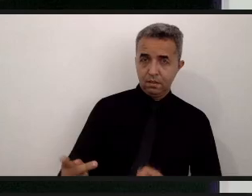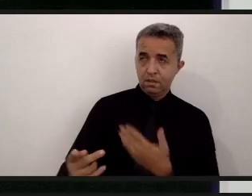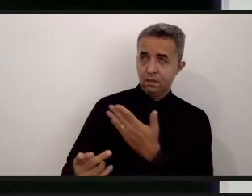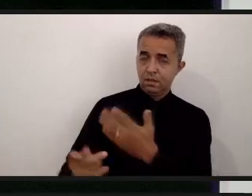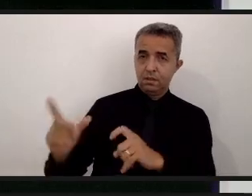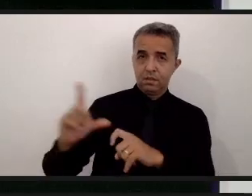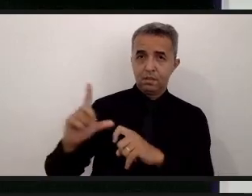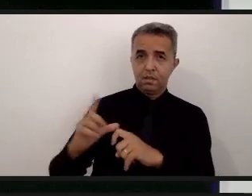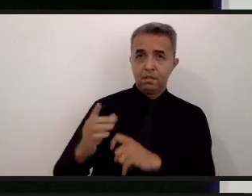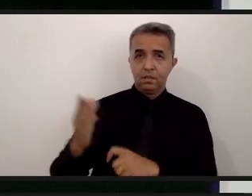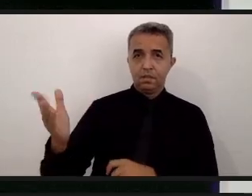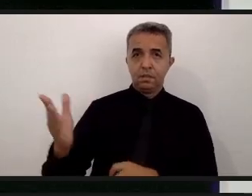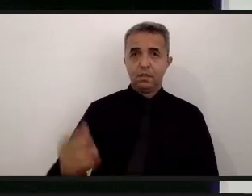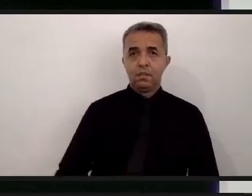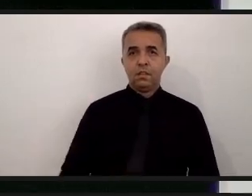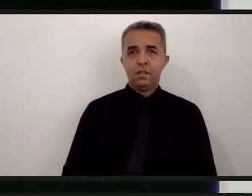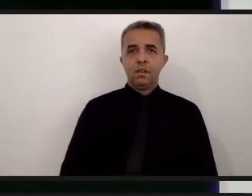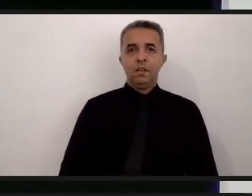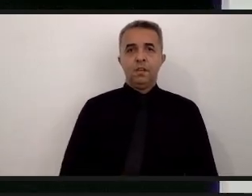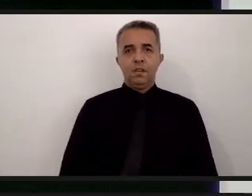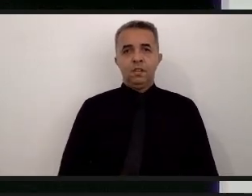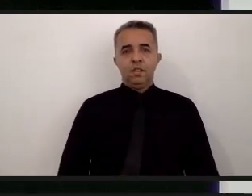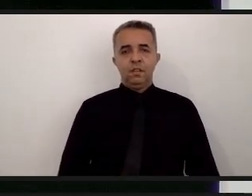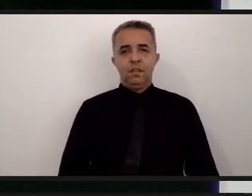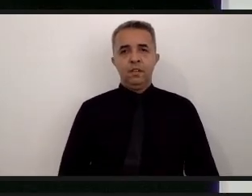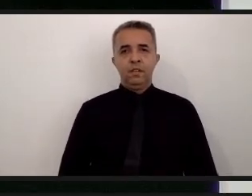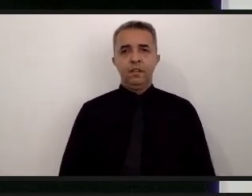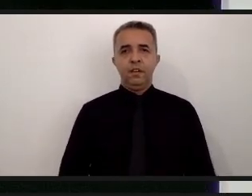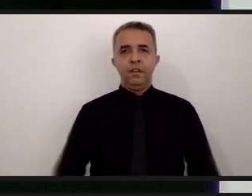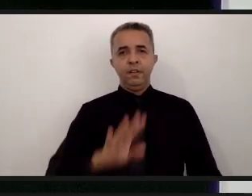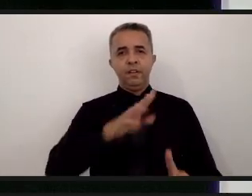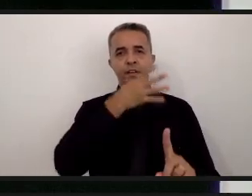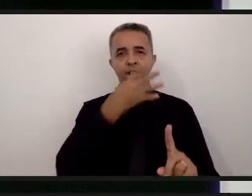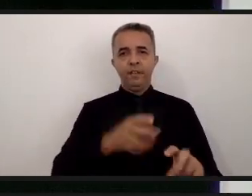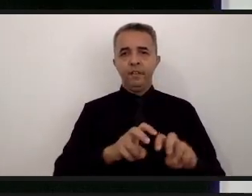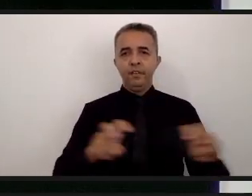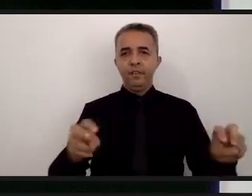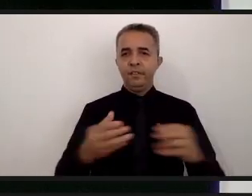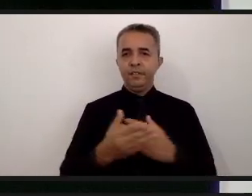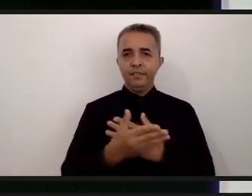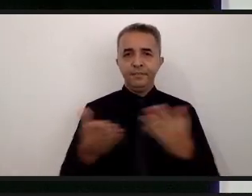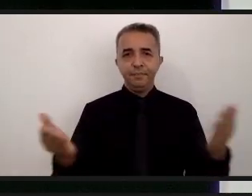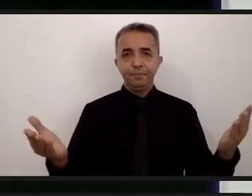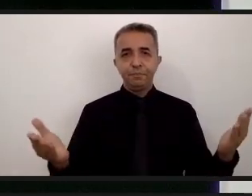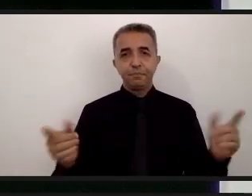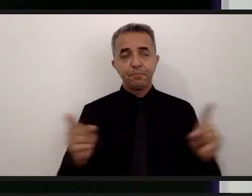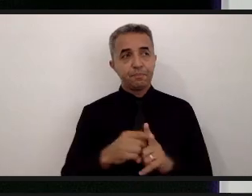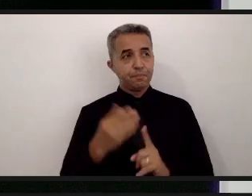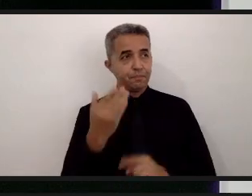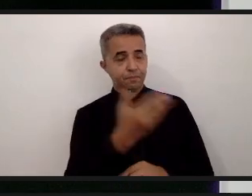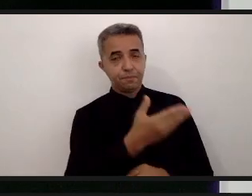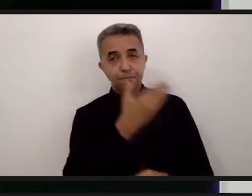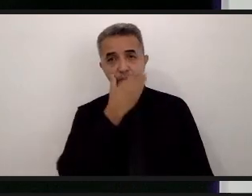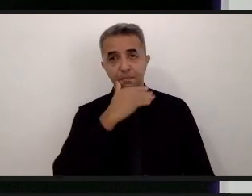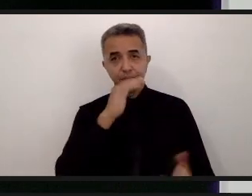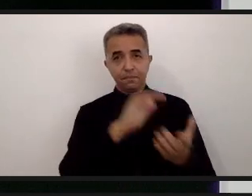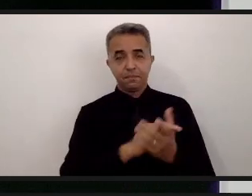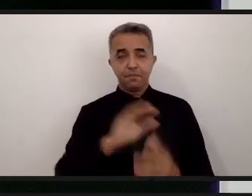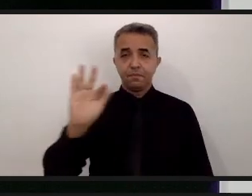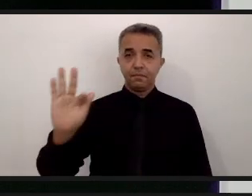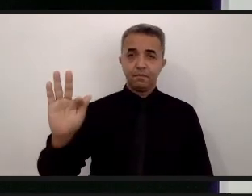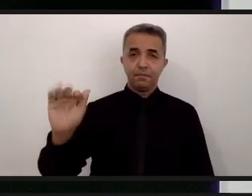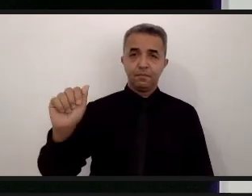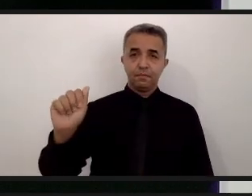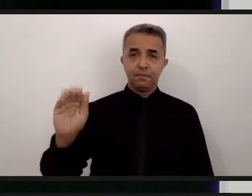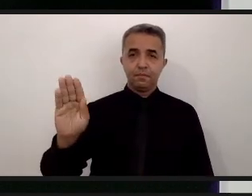homenageio a mesa posta, Em nome do Fábio, meu esposo, agradeço a todos que